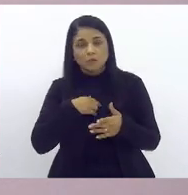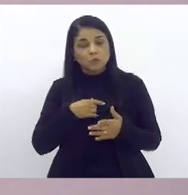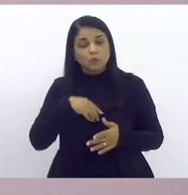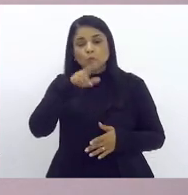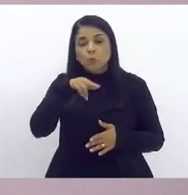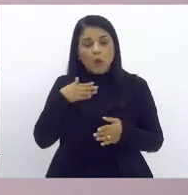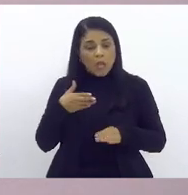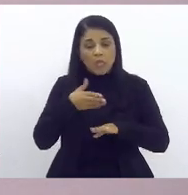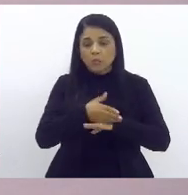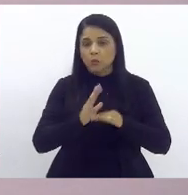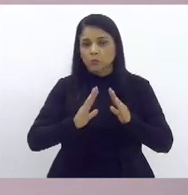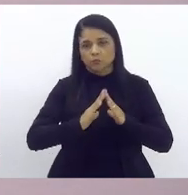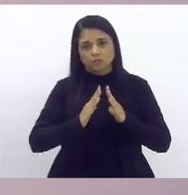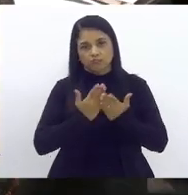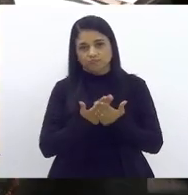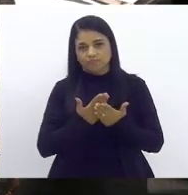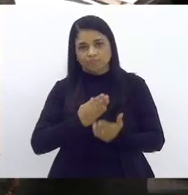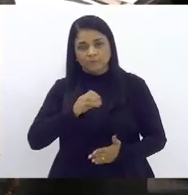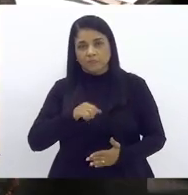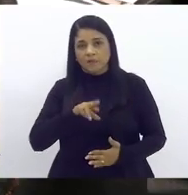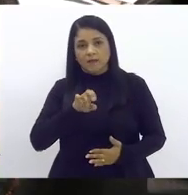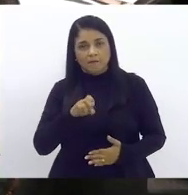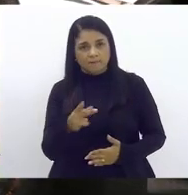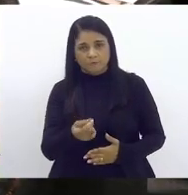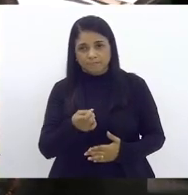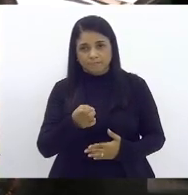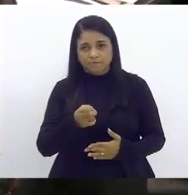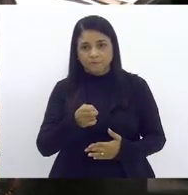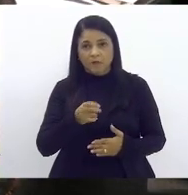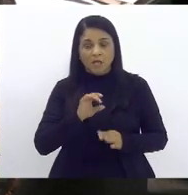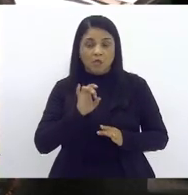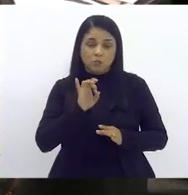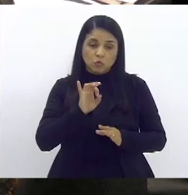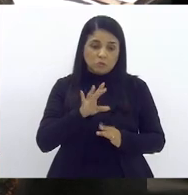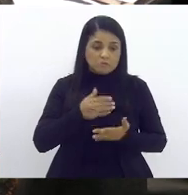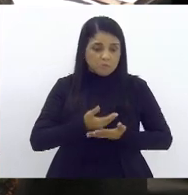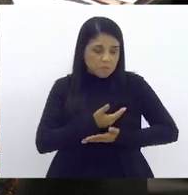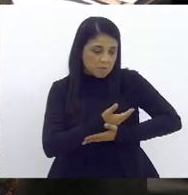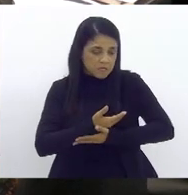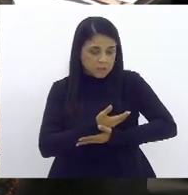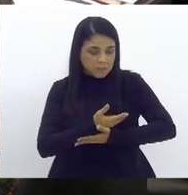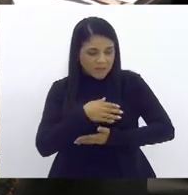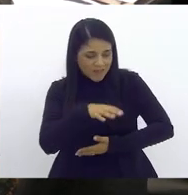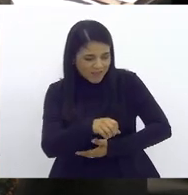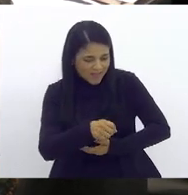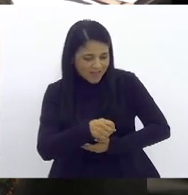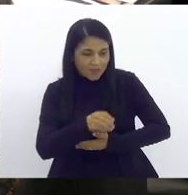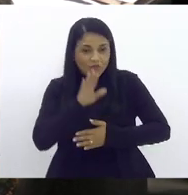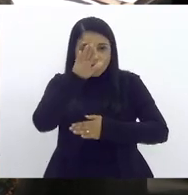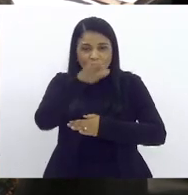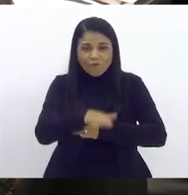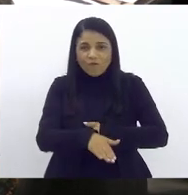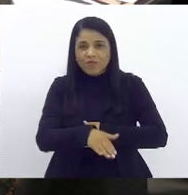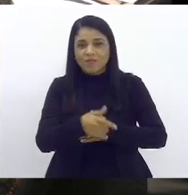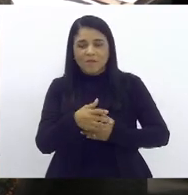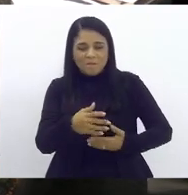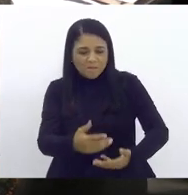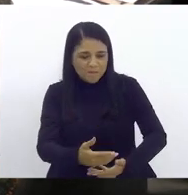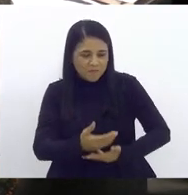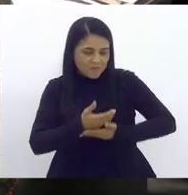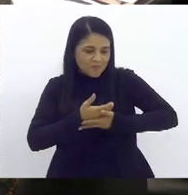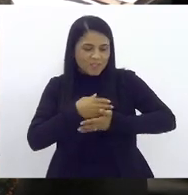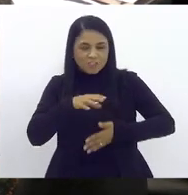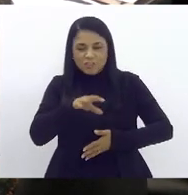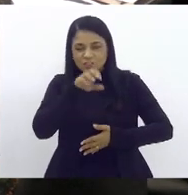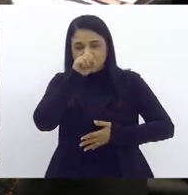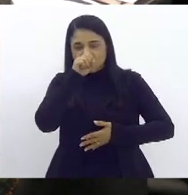numa creche. A não ser para deixar o bebezinho lá e pegar aquela criança linda no final do dia,